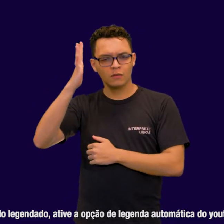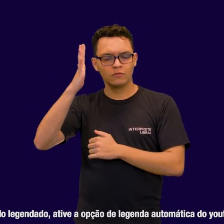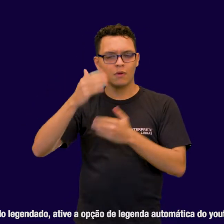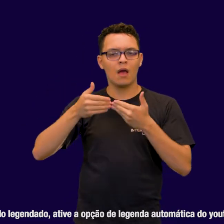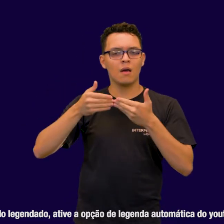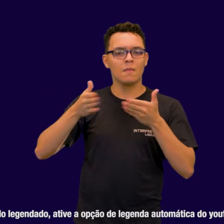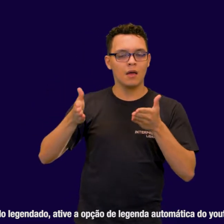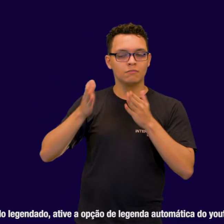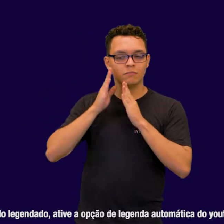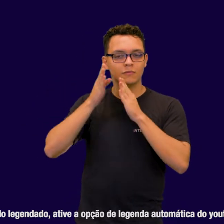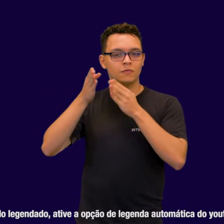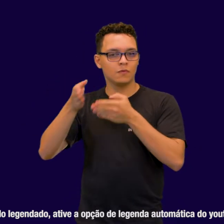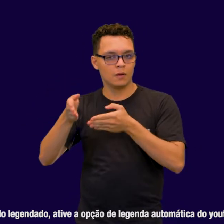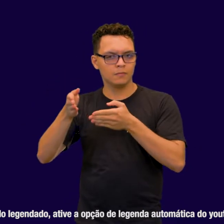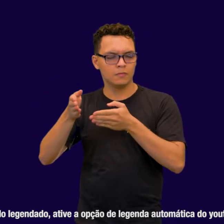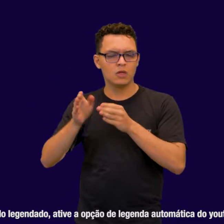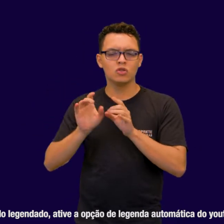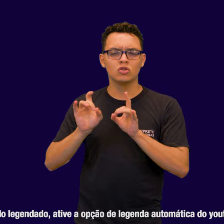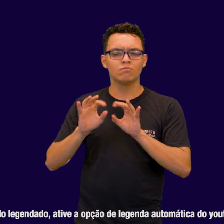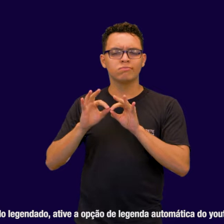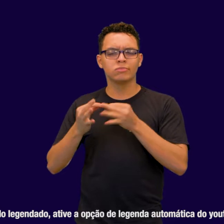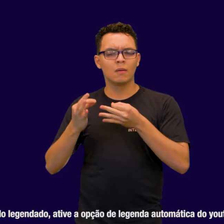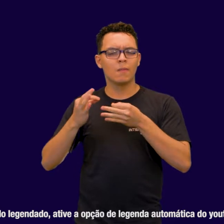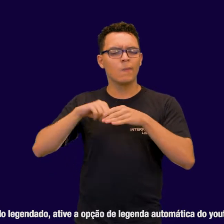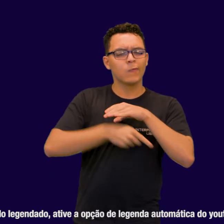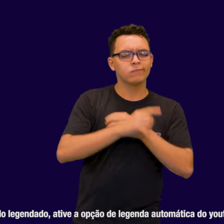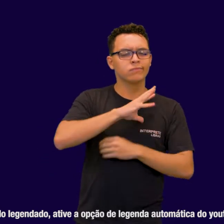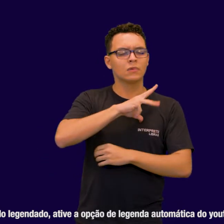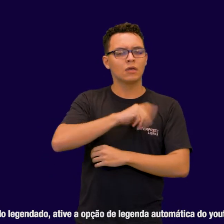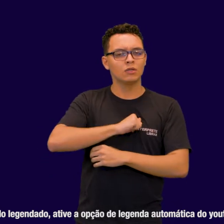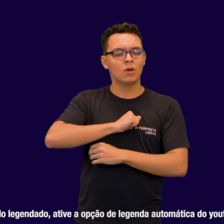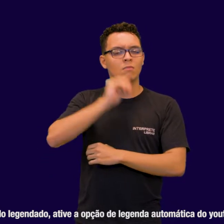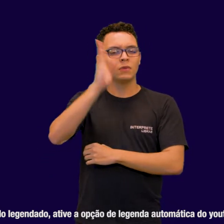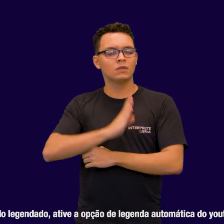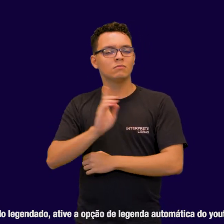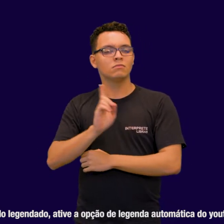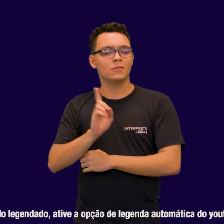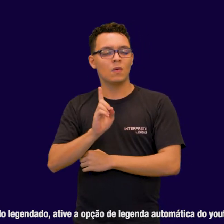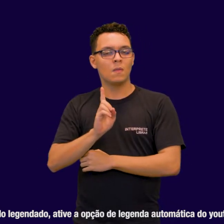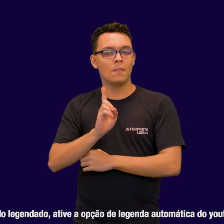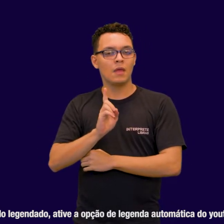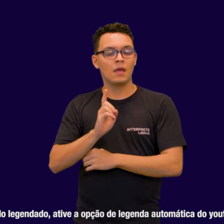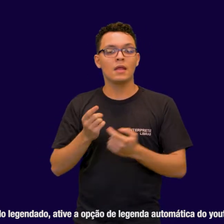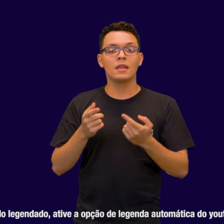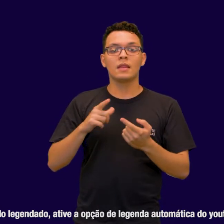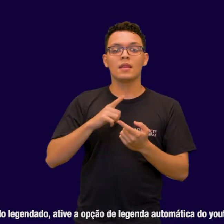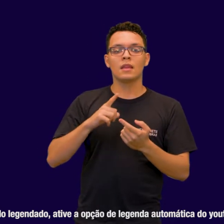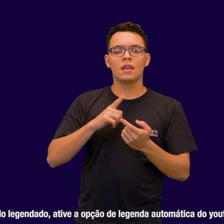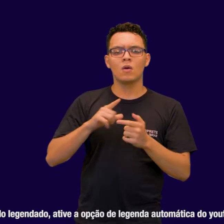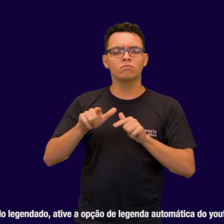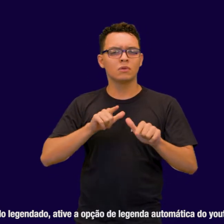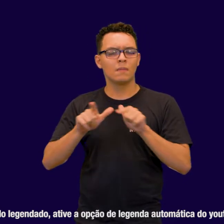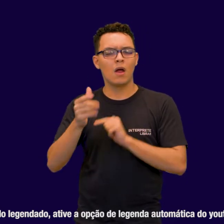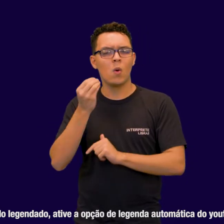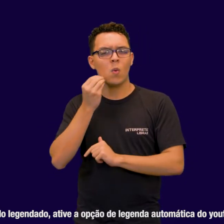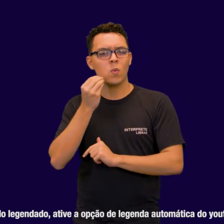e direta. E mais que uma paixão nacional, a cerveja vem se revelando um mercado extremamente promissor